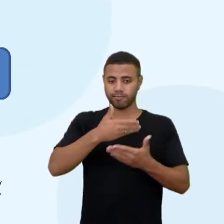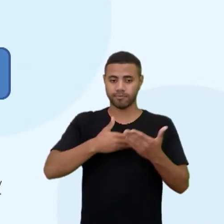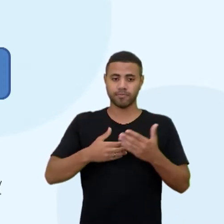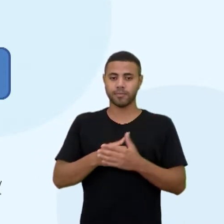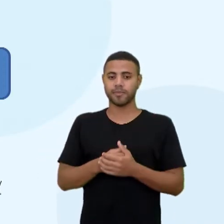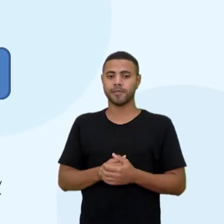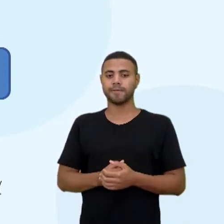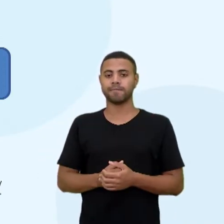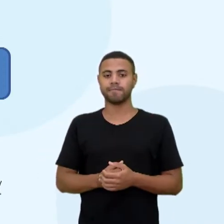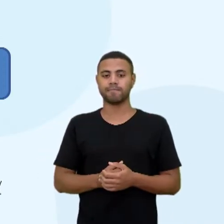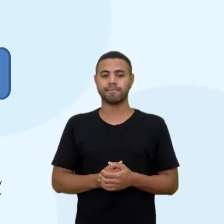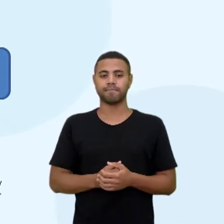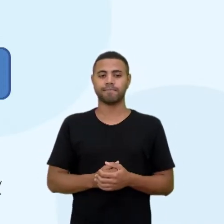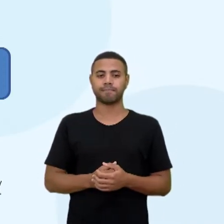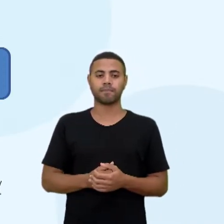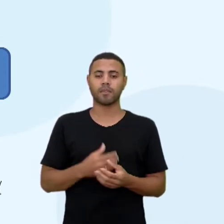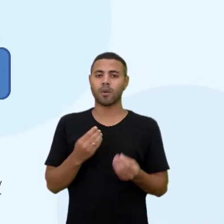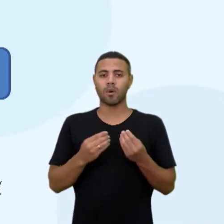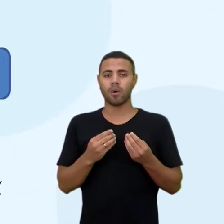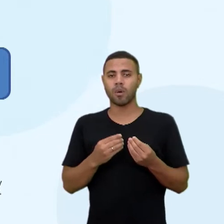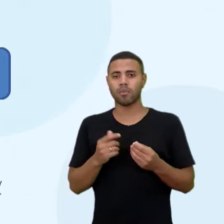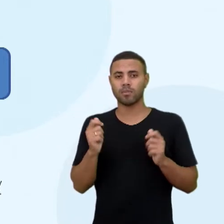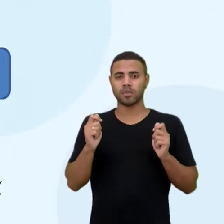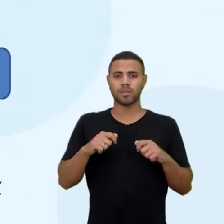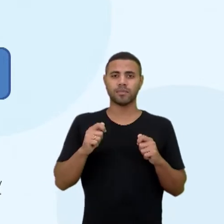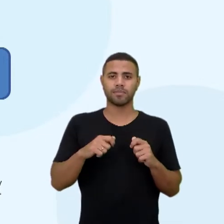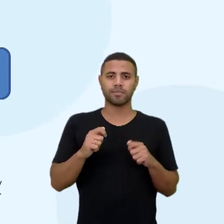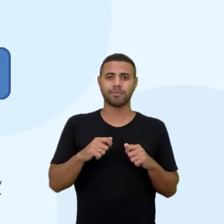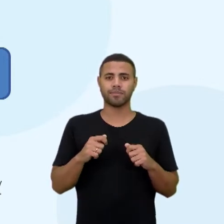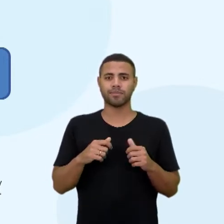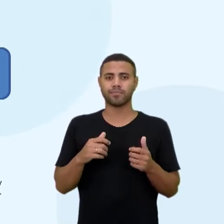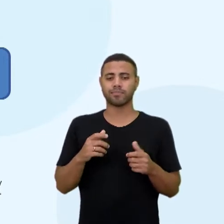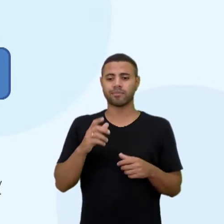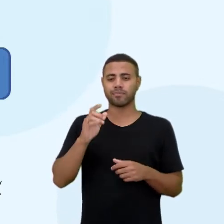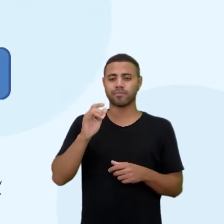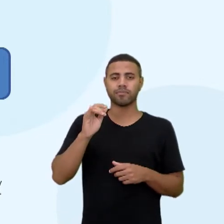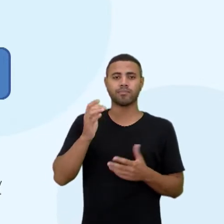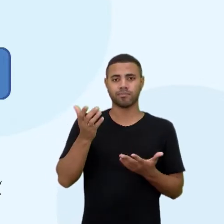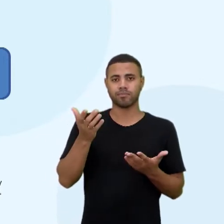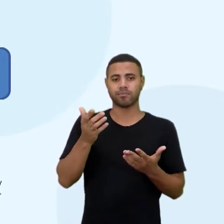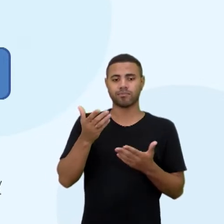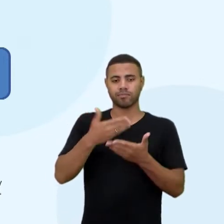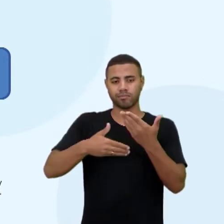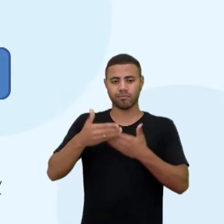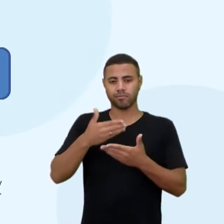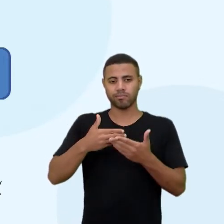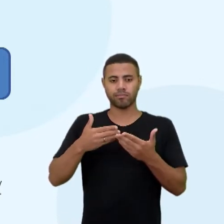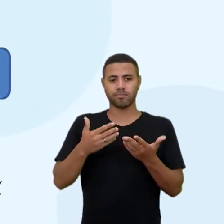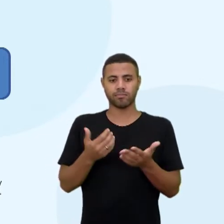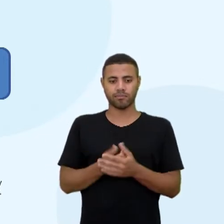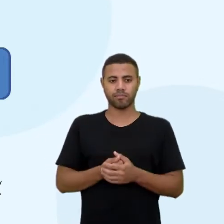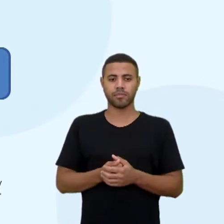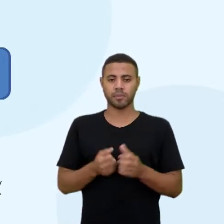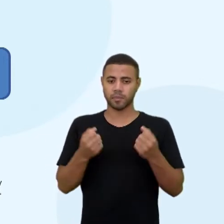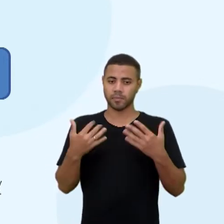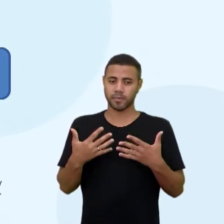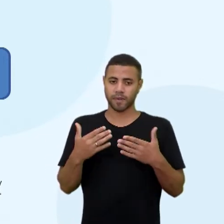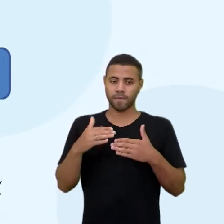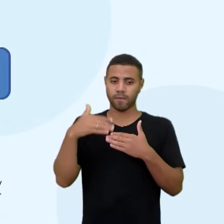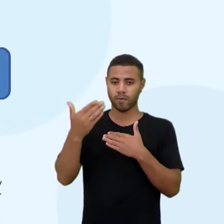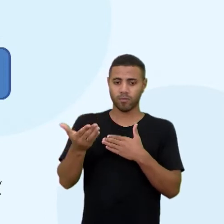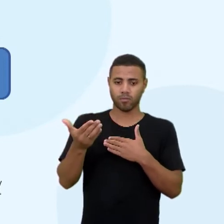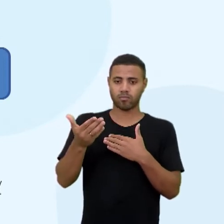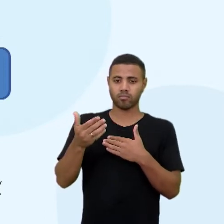nossas aulas, começar a entender como que nós temos uma comunicação intrapessoal e também a interpessoal. E aí nós